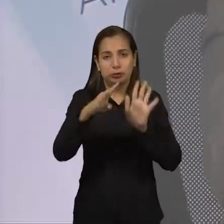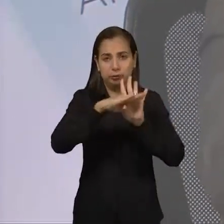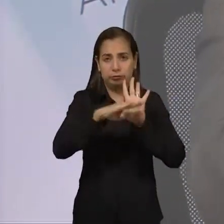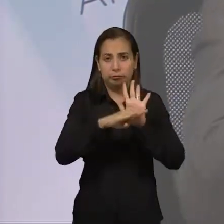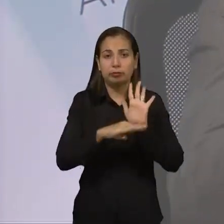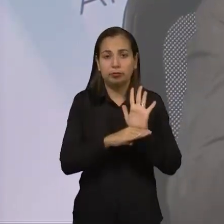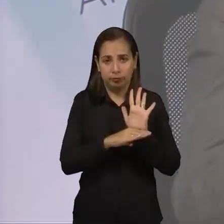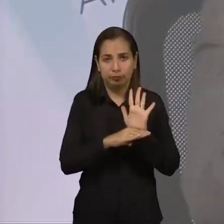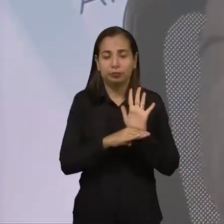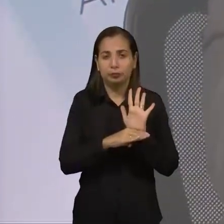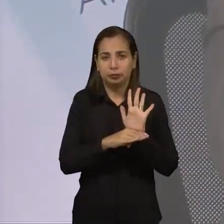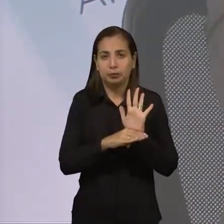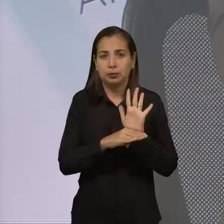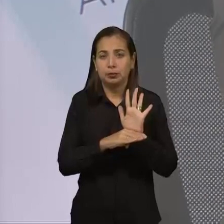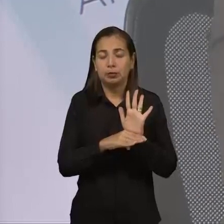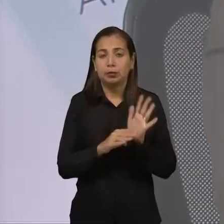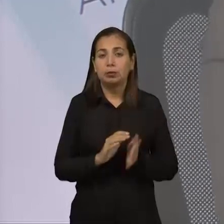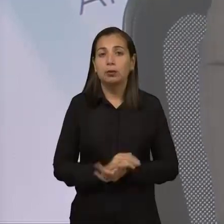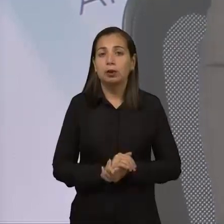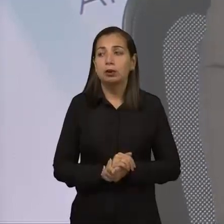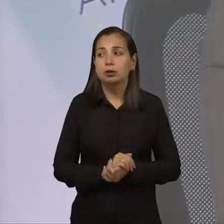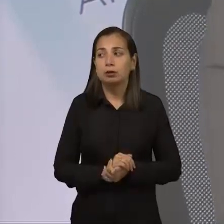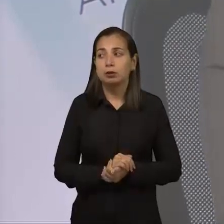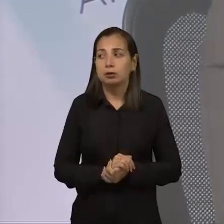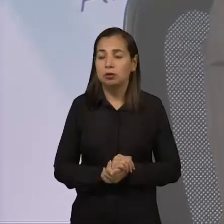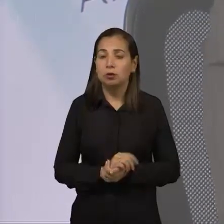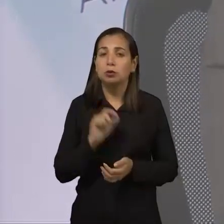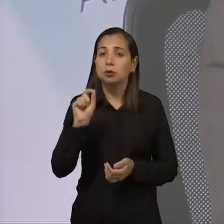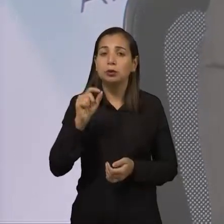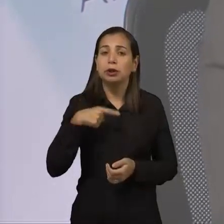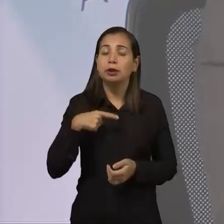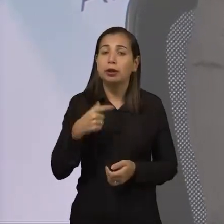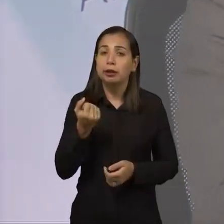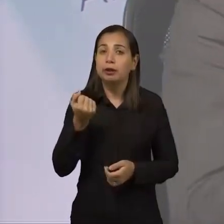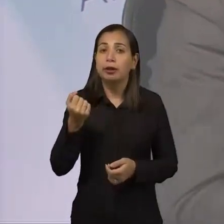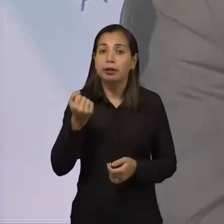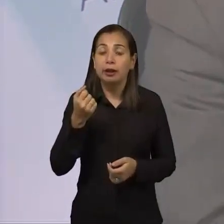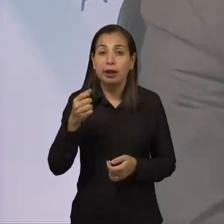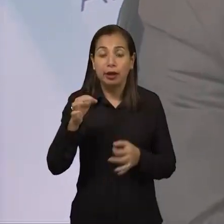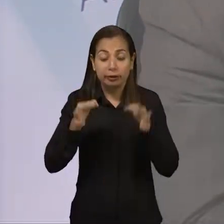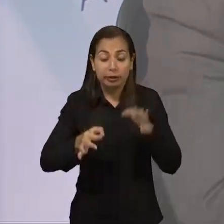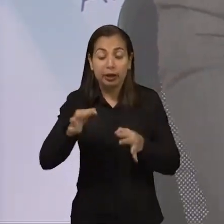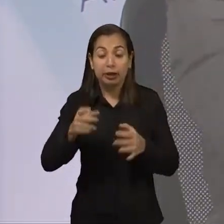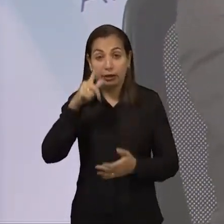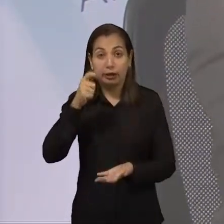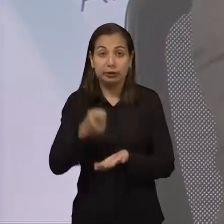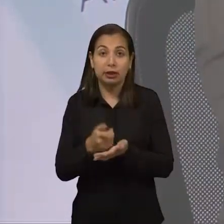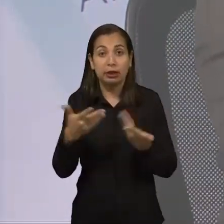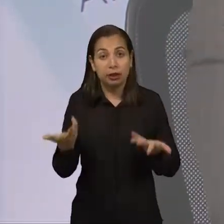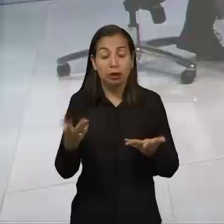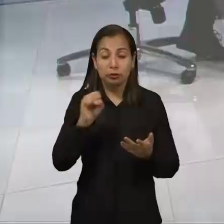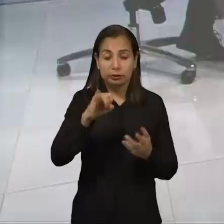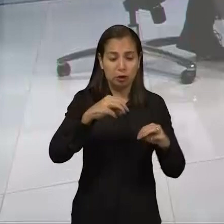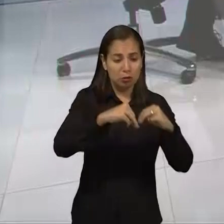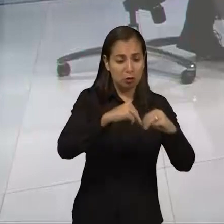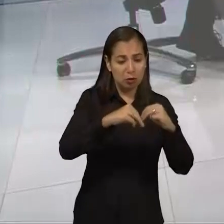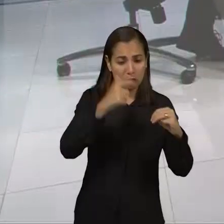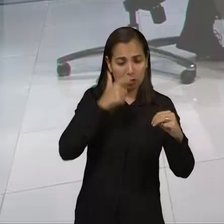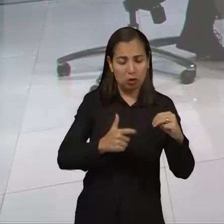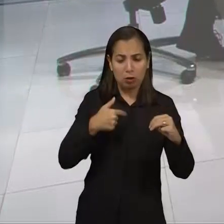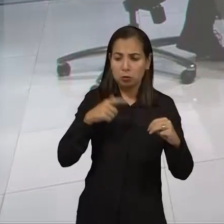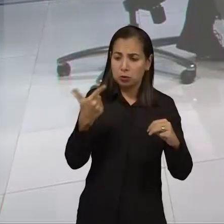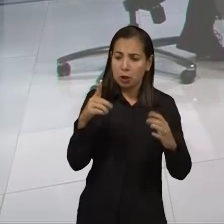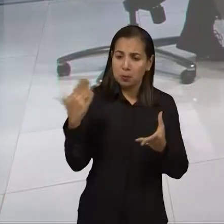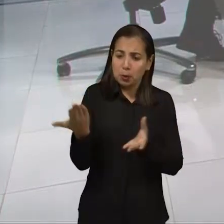não procederia às pressões, não colocaria a DCs em pauta. Eu sou ministro, não vai entrar um processo importante. Eu estou